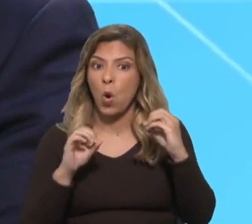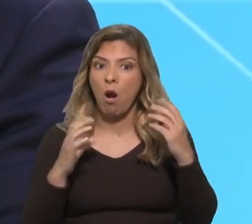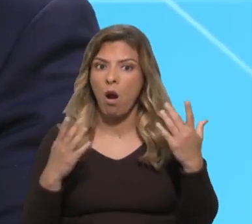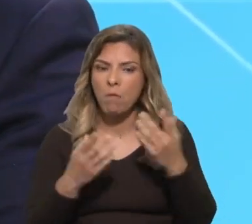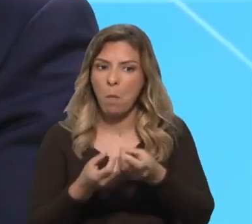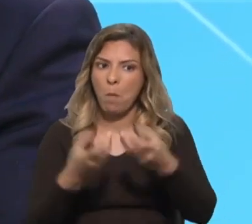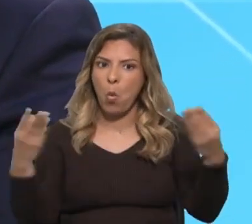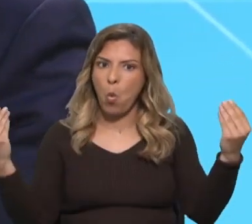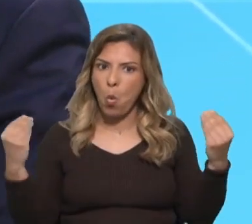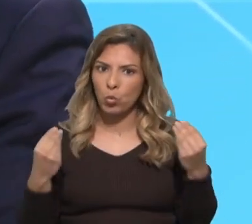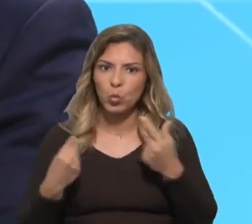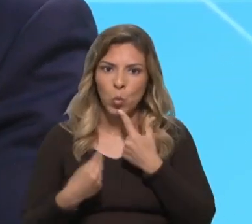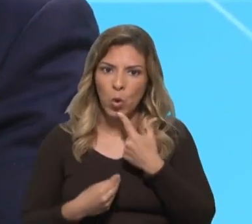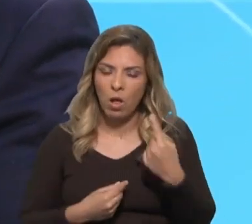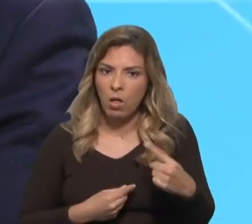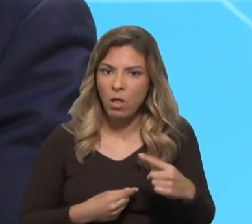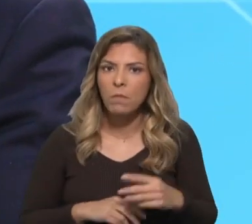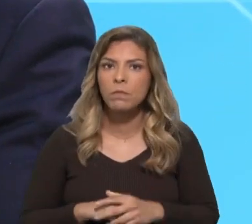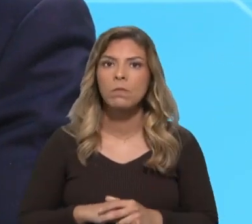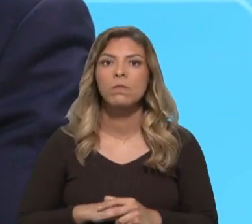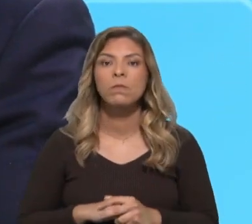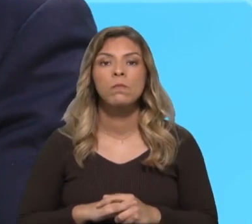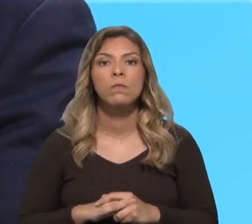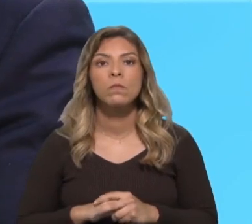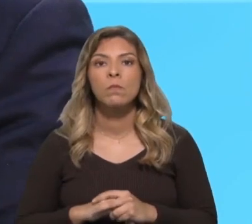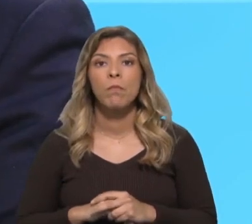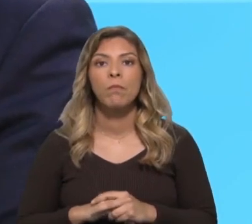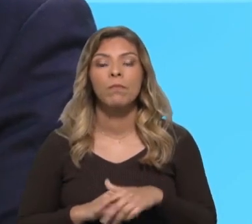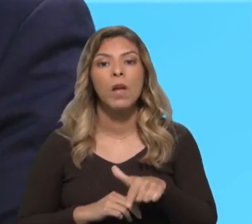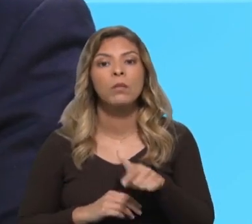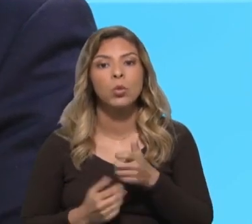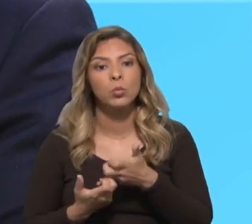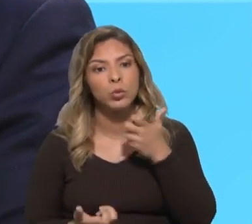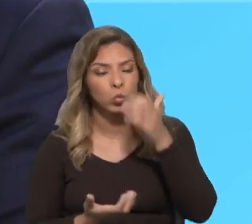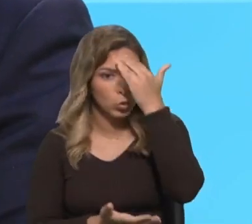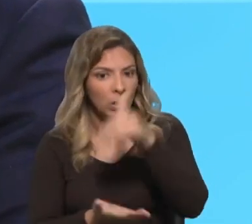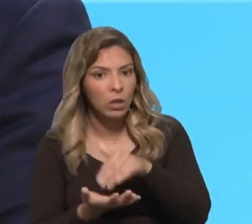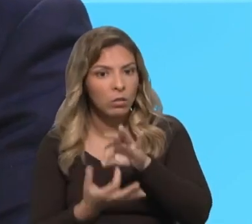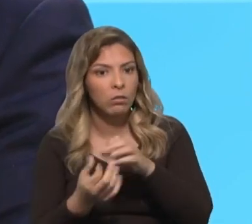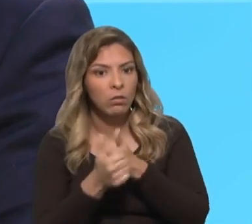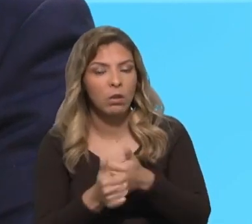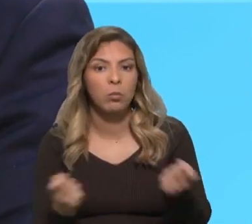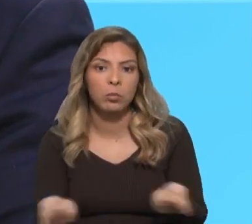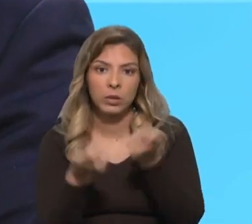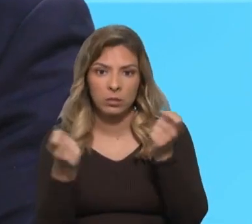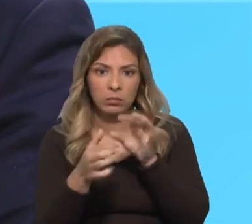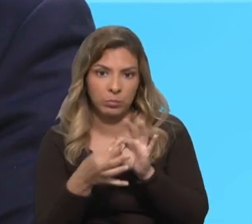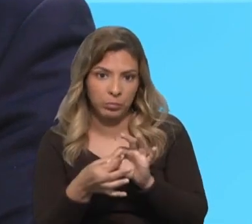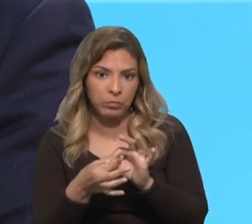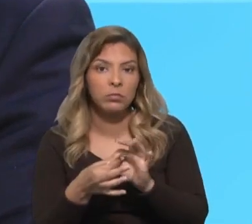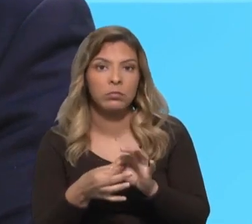Colégio Cardinalício, portanto, ou nunca o Colégio Cardinalício manifestou tanto a catolicidade da Igreja. Portanto, isso